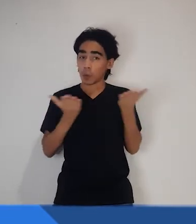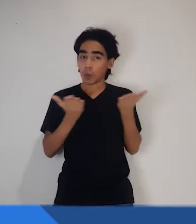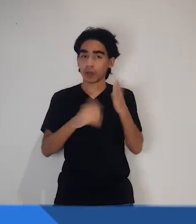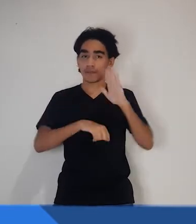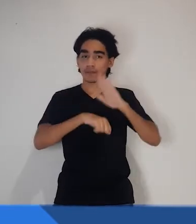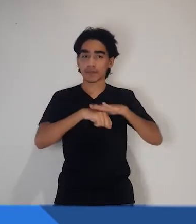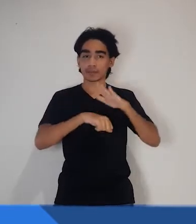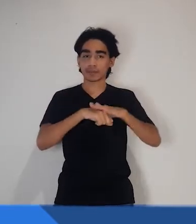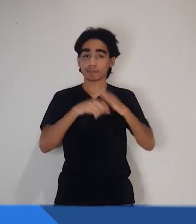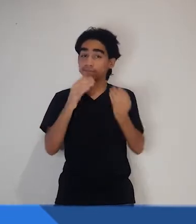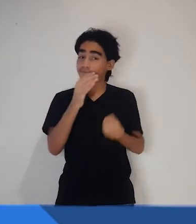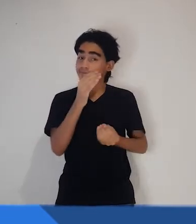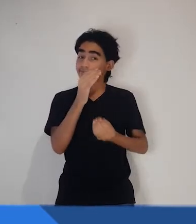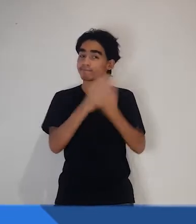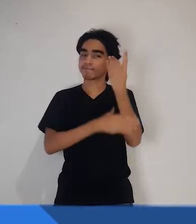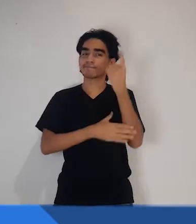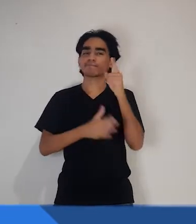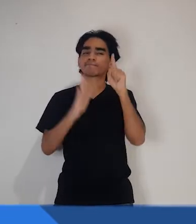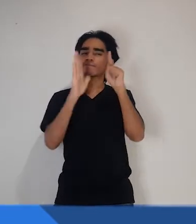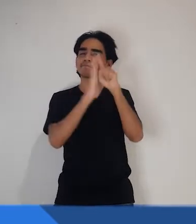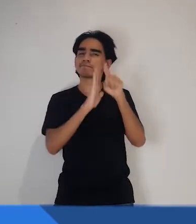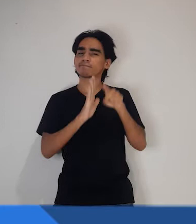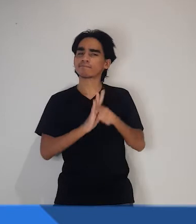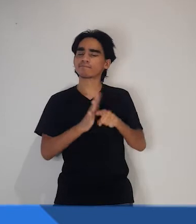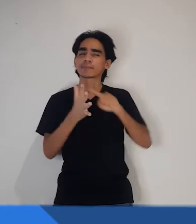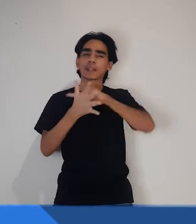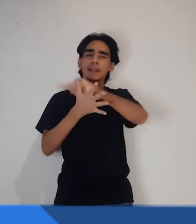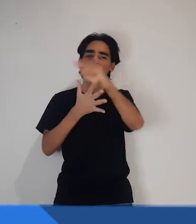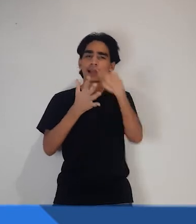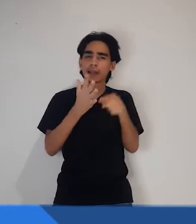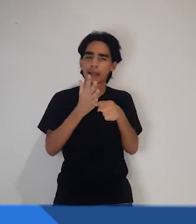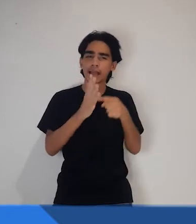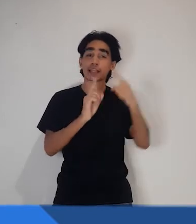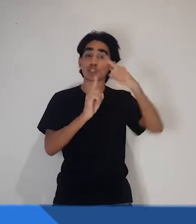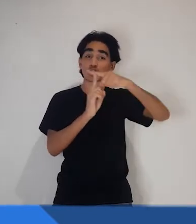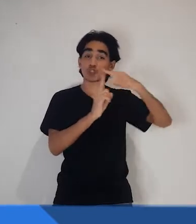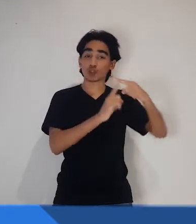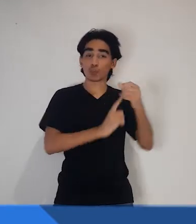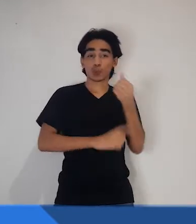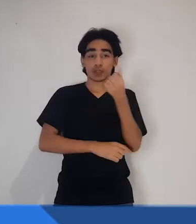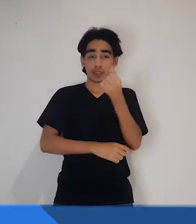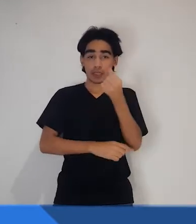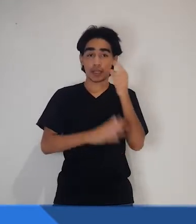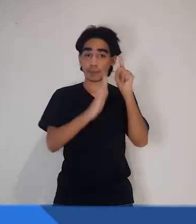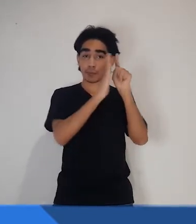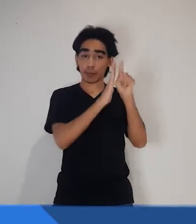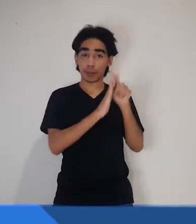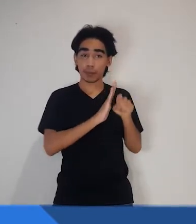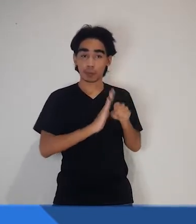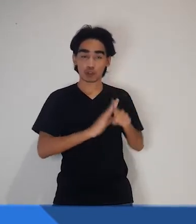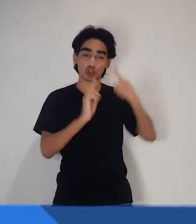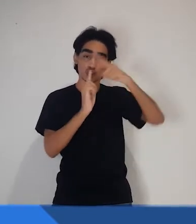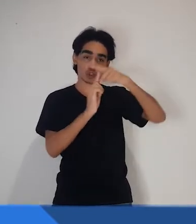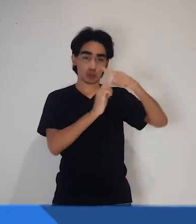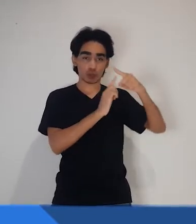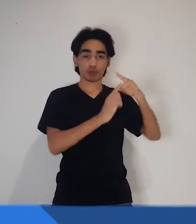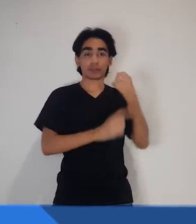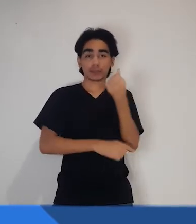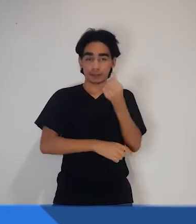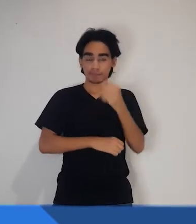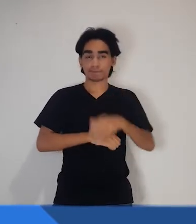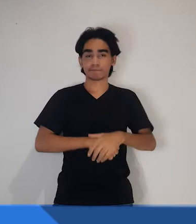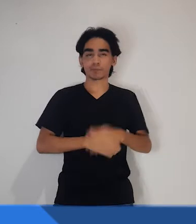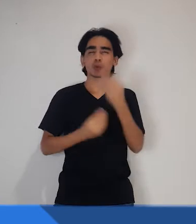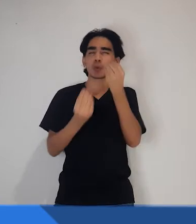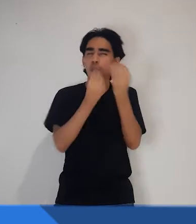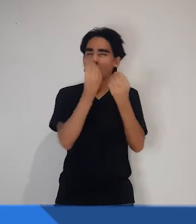agora. Nós vamos criar aqueles 6 tipos de questões. Como é que a gente pode fazer isso? Por meio